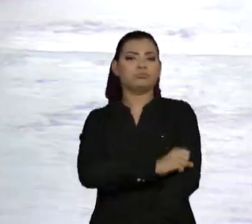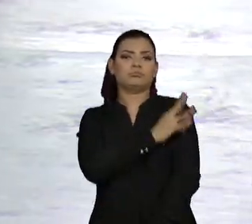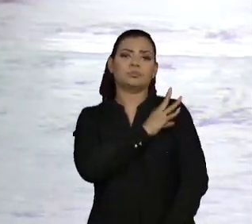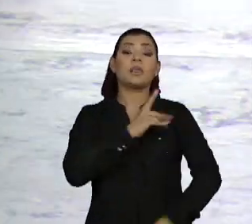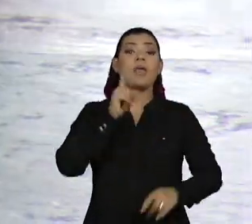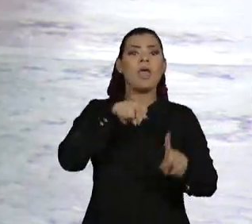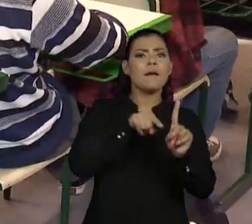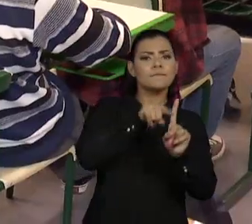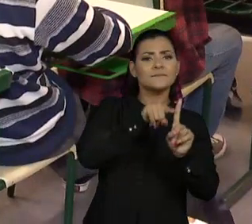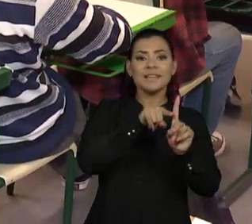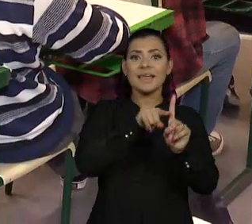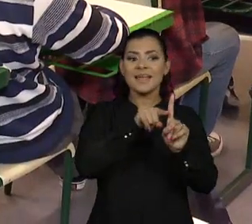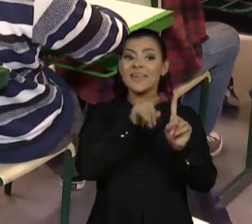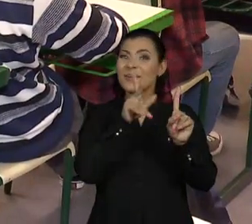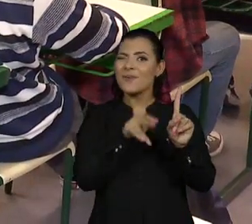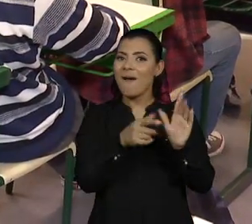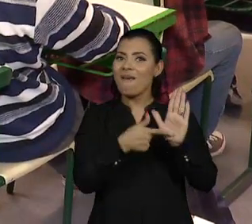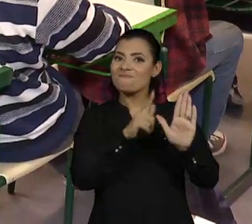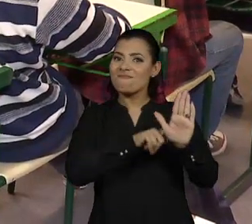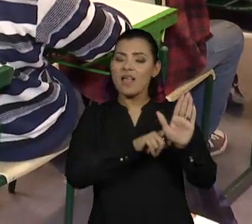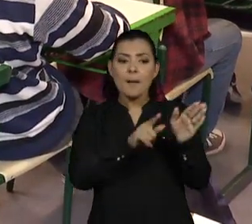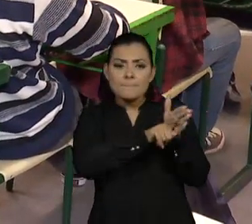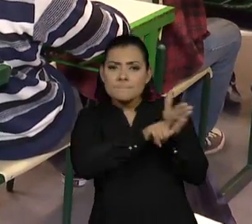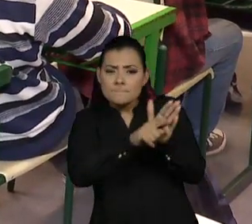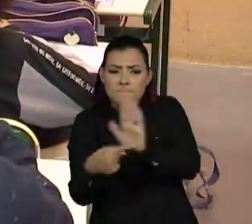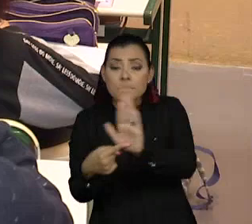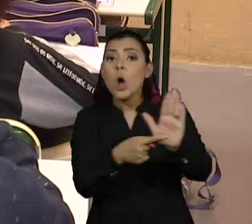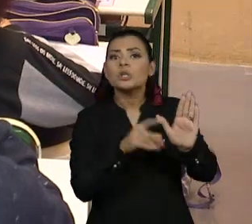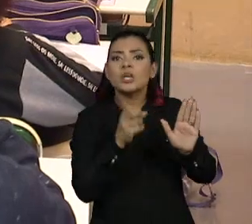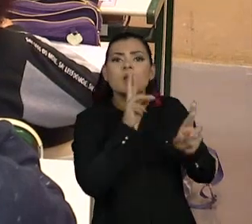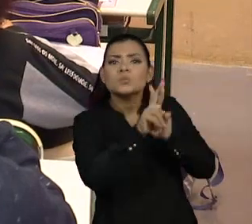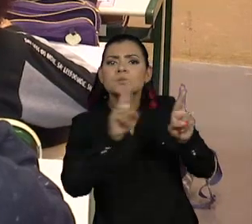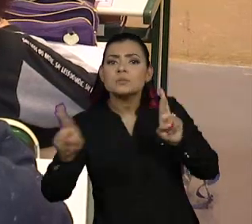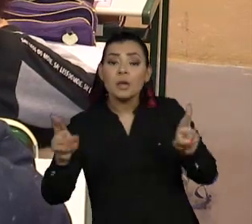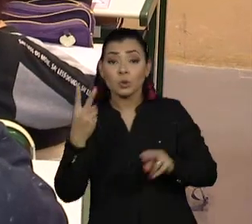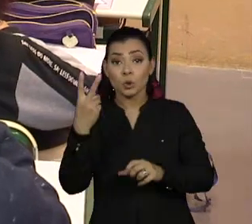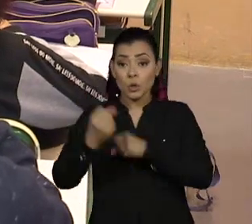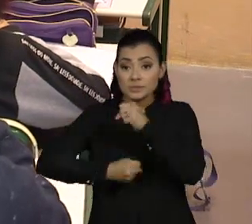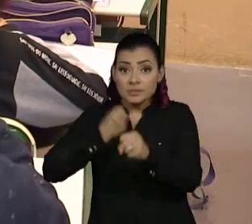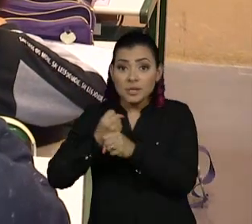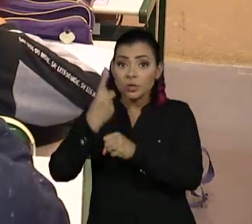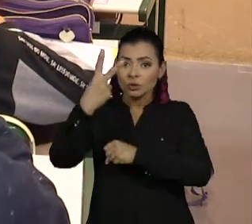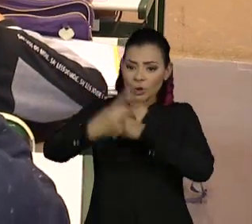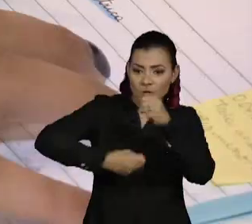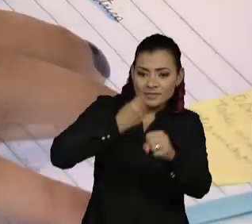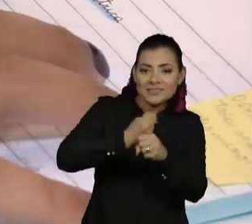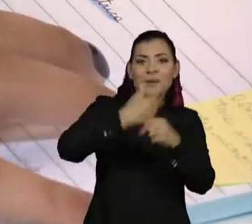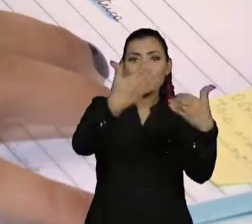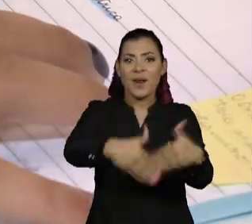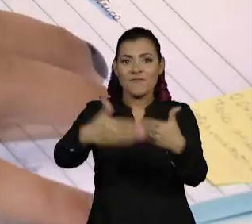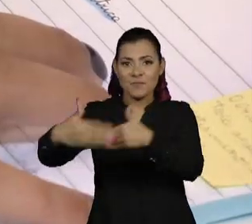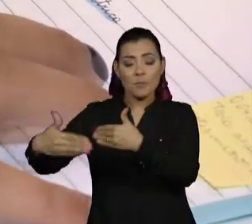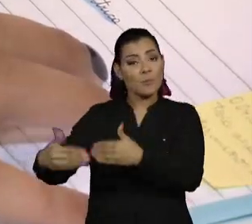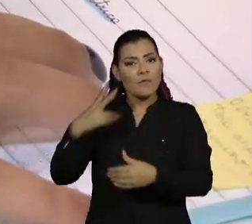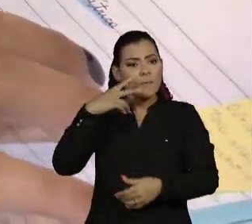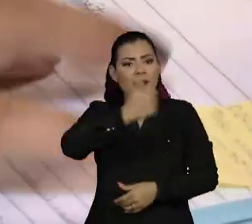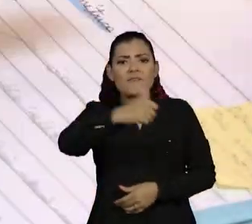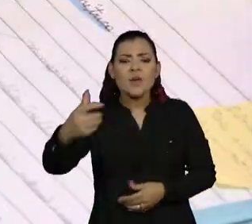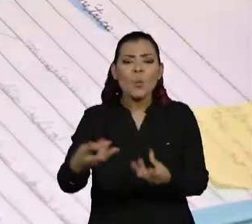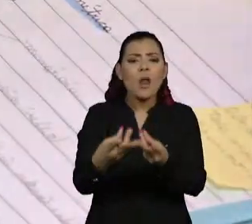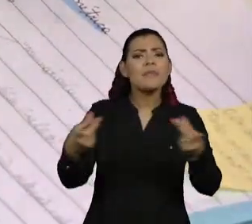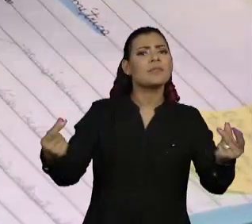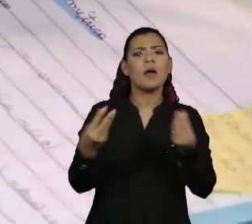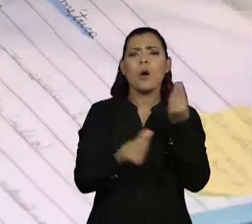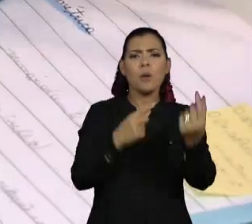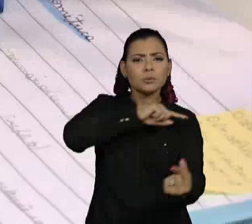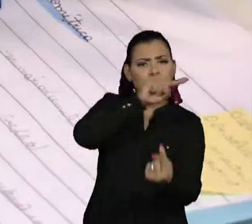como um termômetro. As provas são feitas a cada 2 anos e os resultados medem a qualidade do aprendizado nacional e e ajudam a